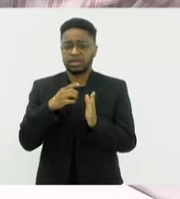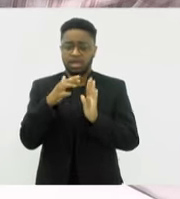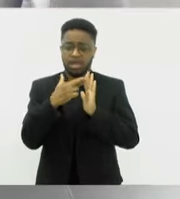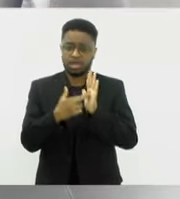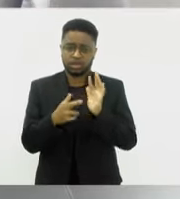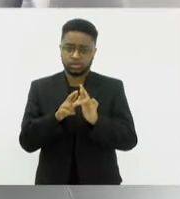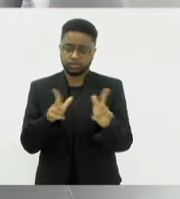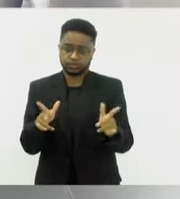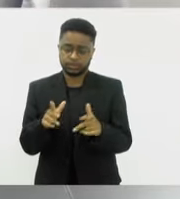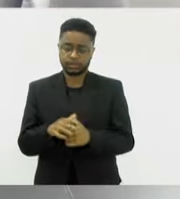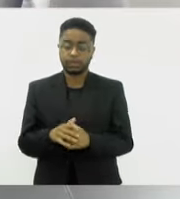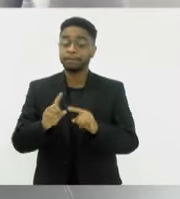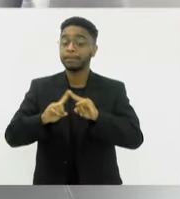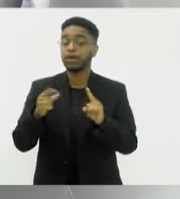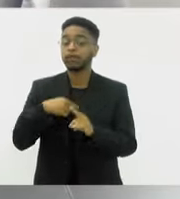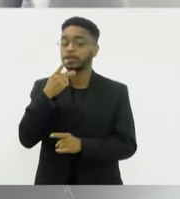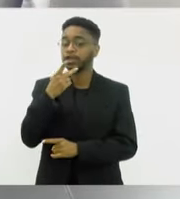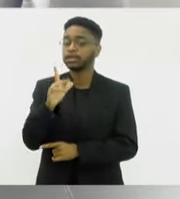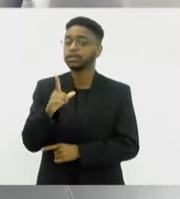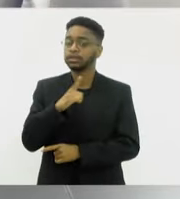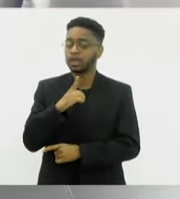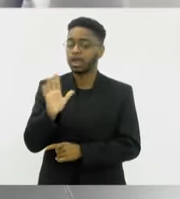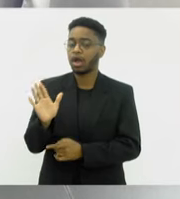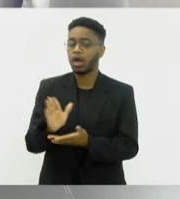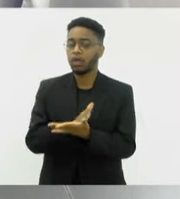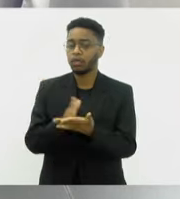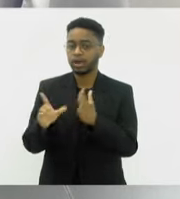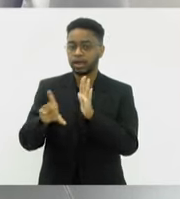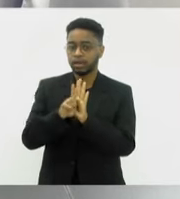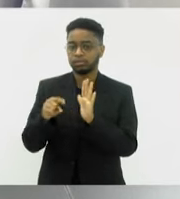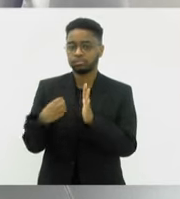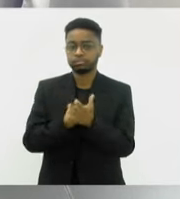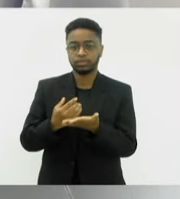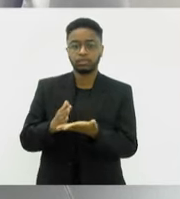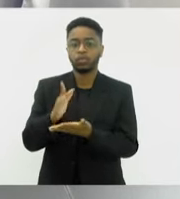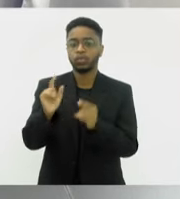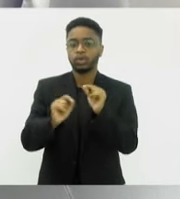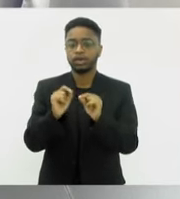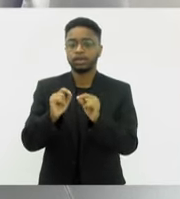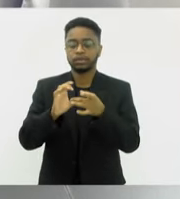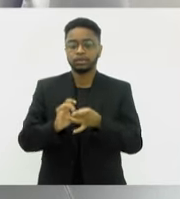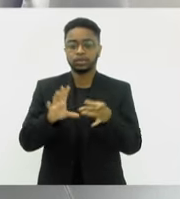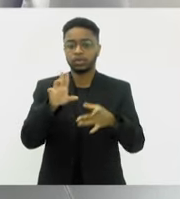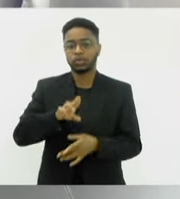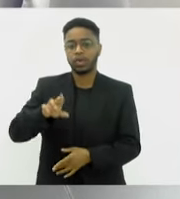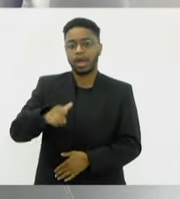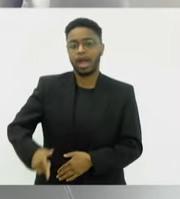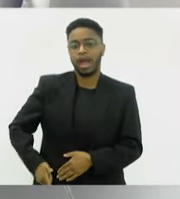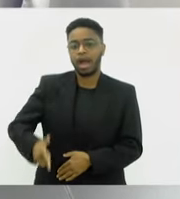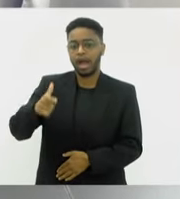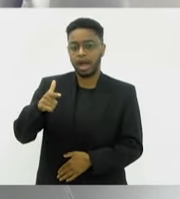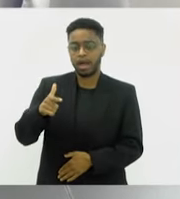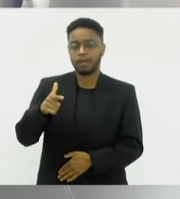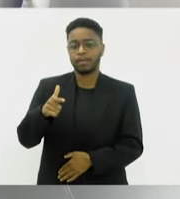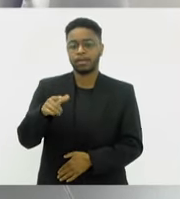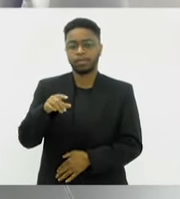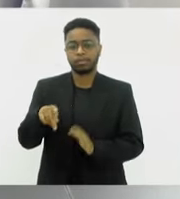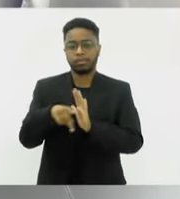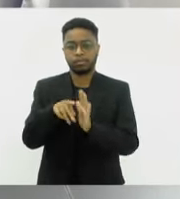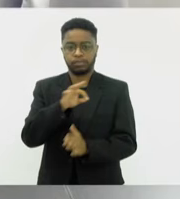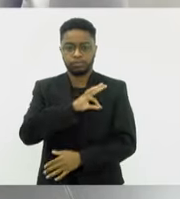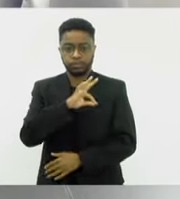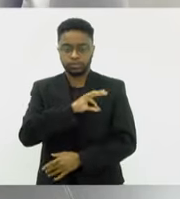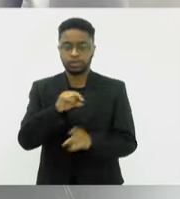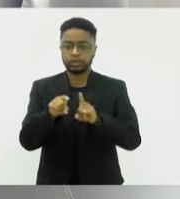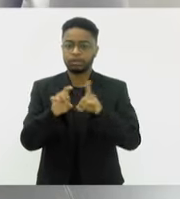são aquelas leis que a gente já aprovou até algumas aqui, que autoriza a reutilização de armas pelas polícias, que autoriza o policial